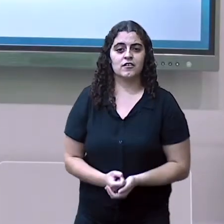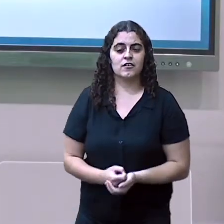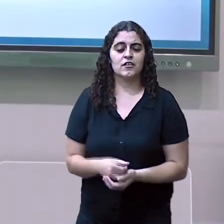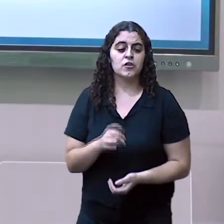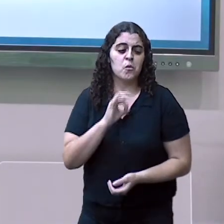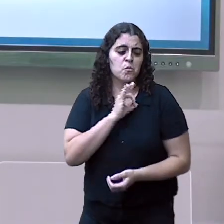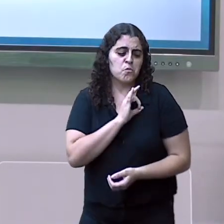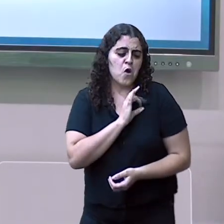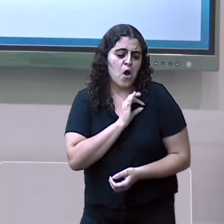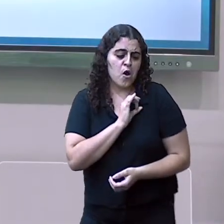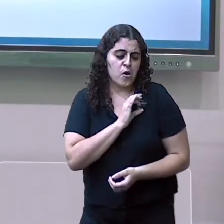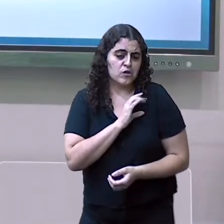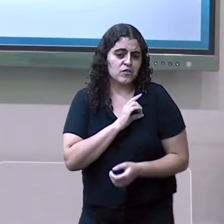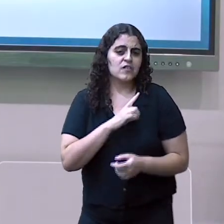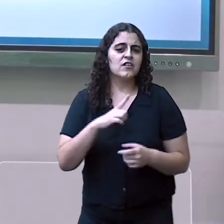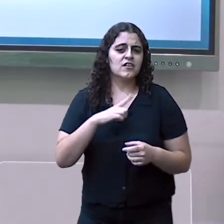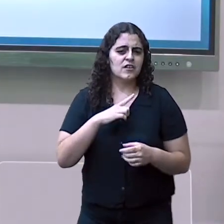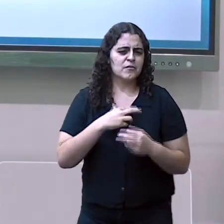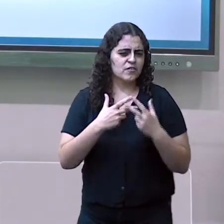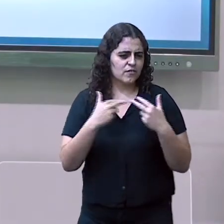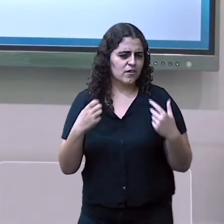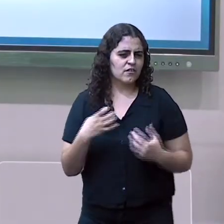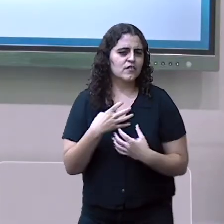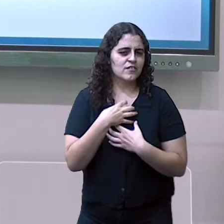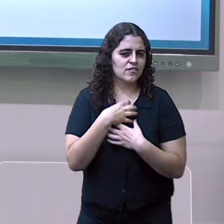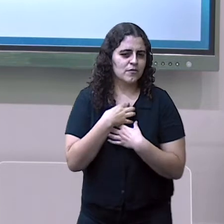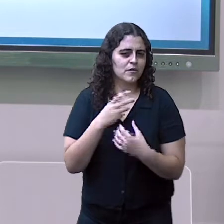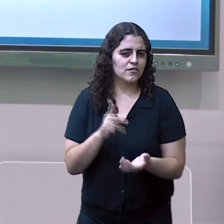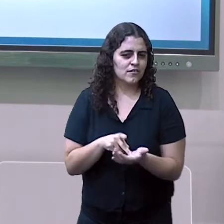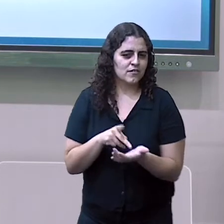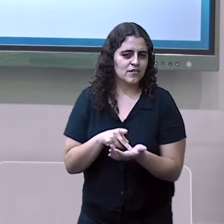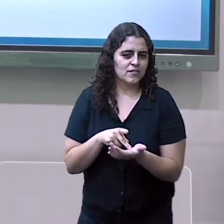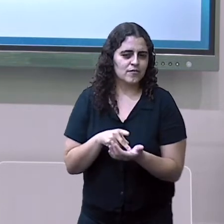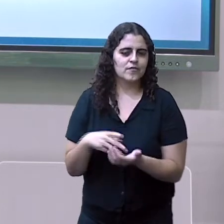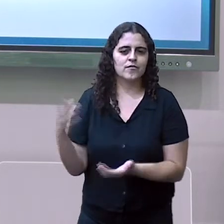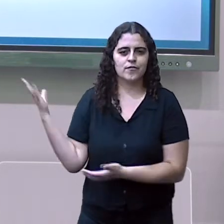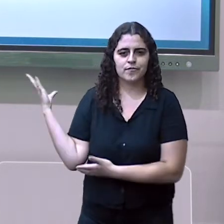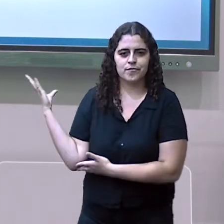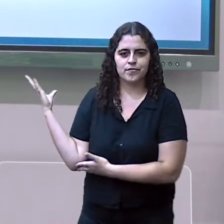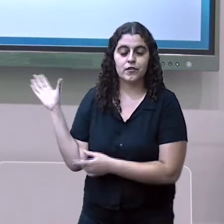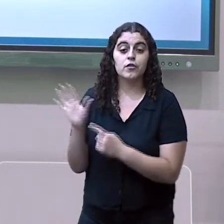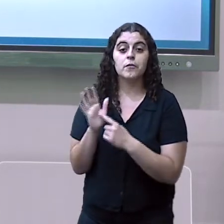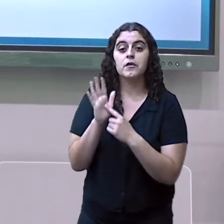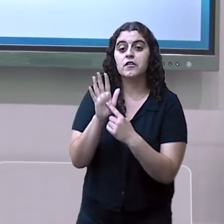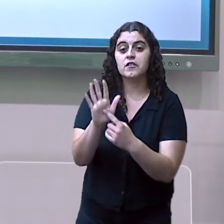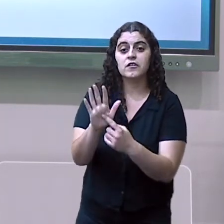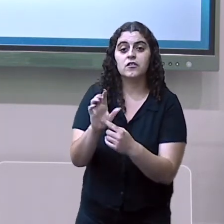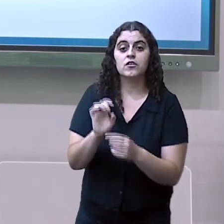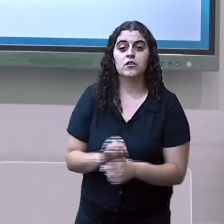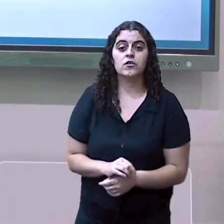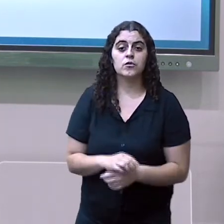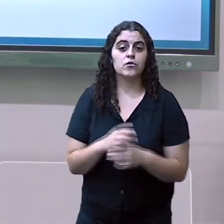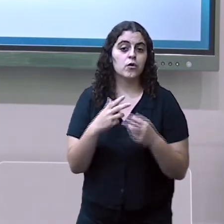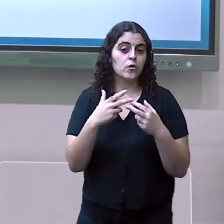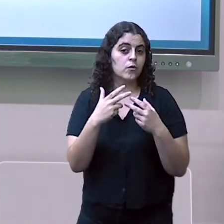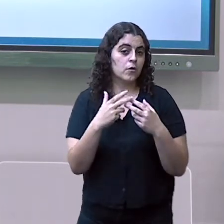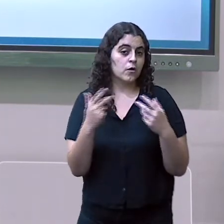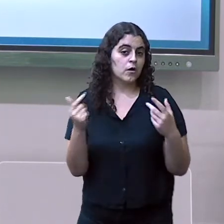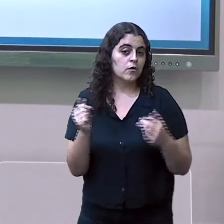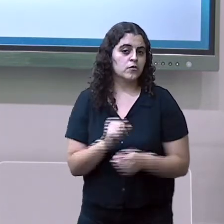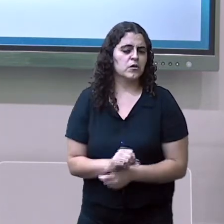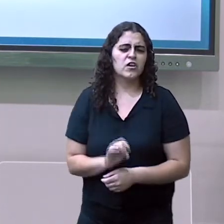medo, nós temos outros sentimentos. Não é isso mesmo? Então, eu trouxe alguns. São só esses sentimentos,